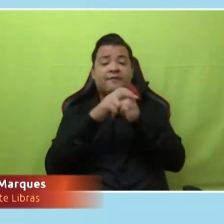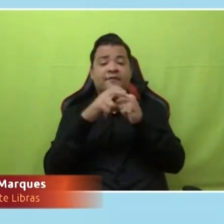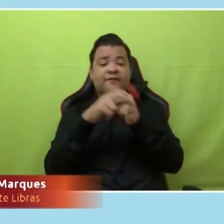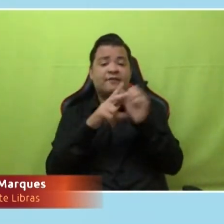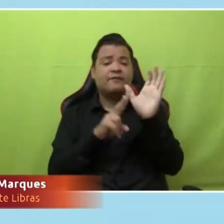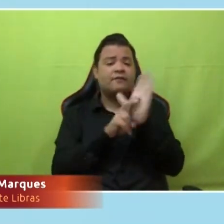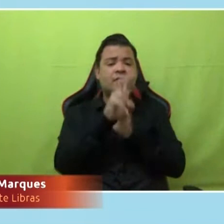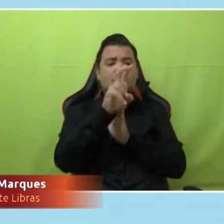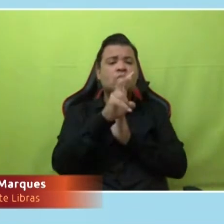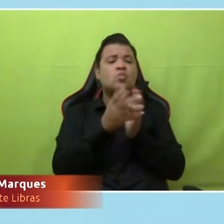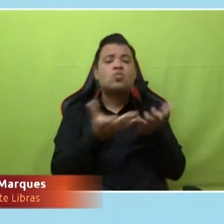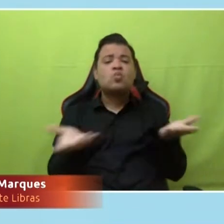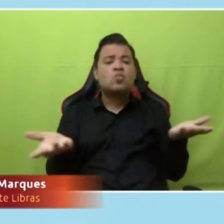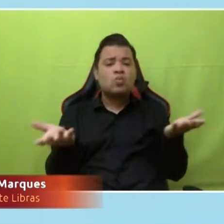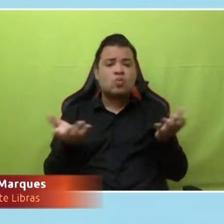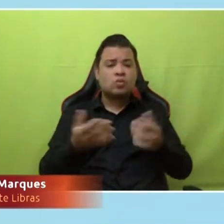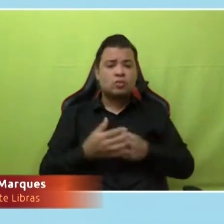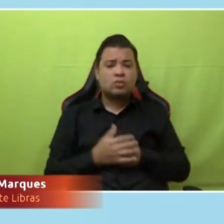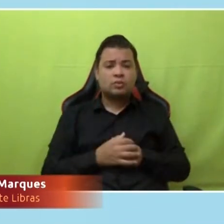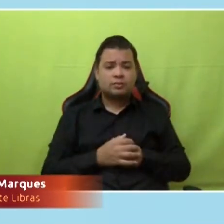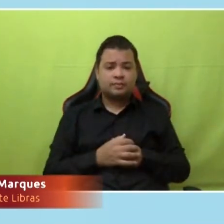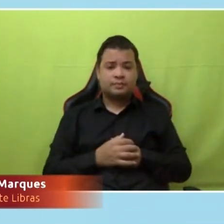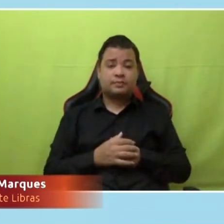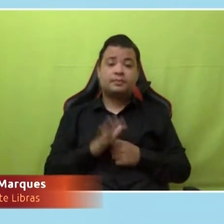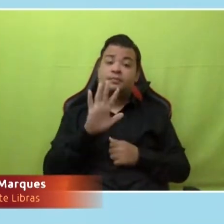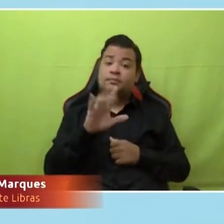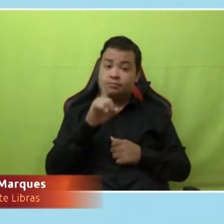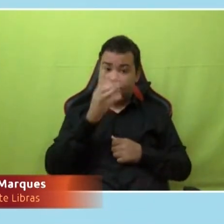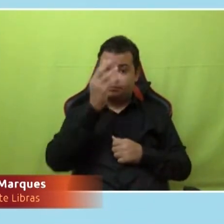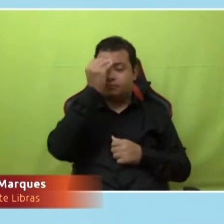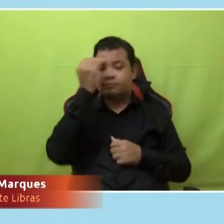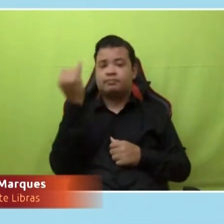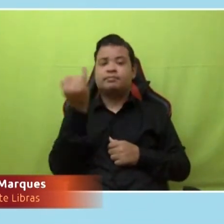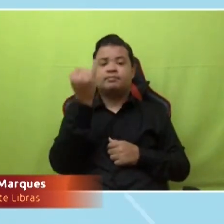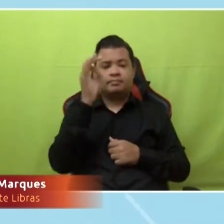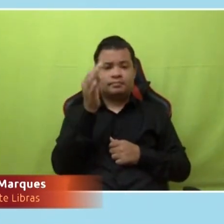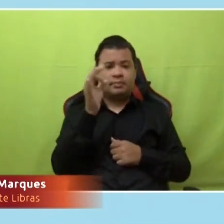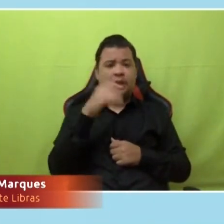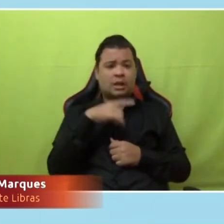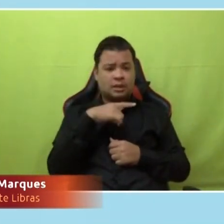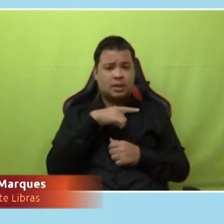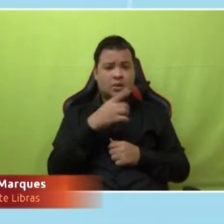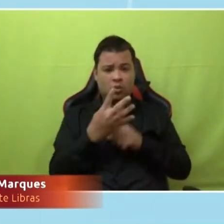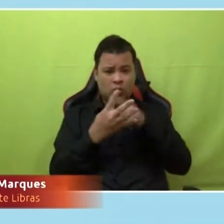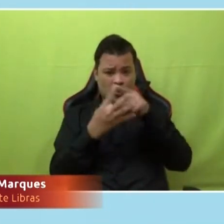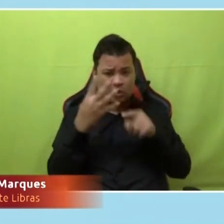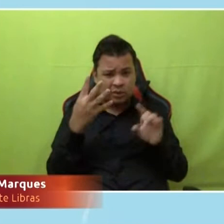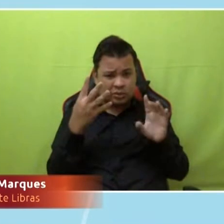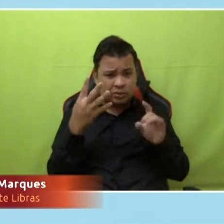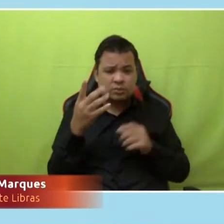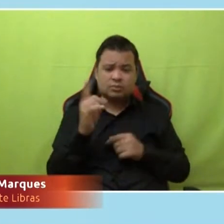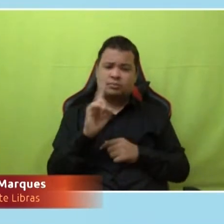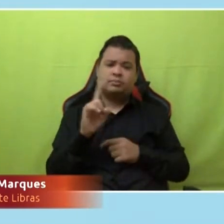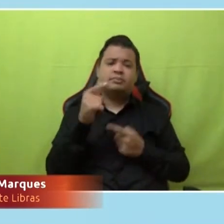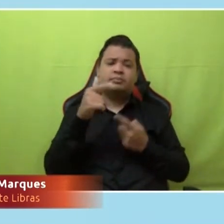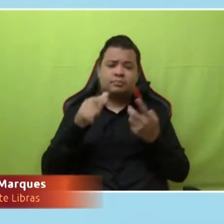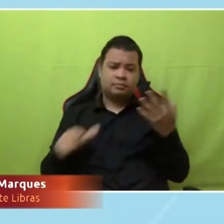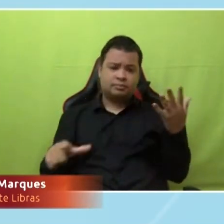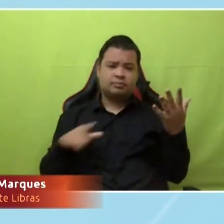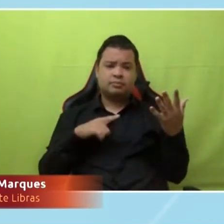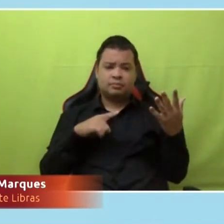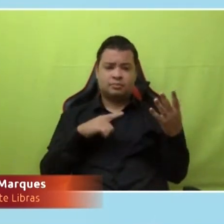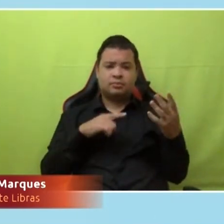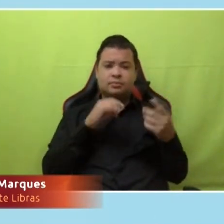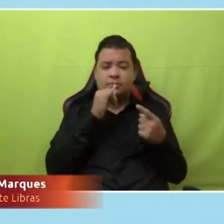estado? Isso é importante a gente lembrar. A gente não tem só 4 sorotipos. Eu tenho os 4 sorotipos de dengue. 1, 2, 3